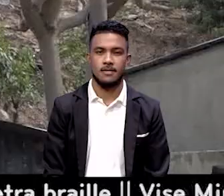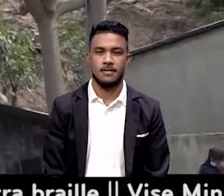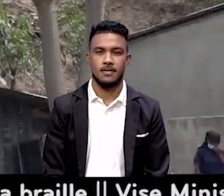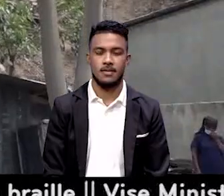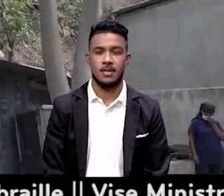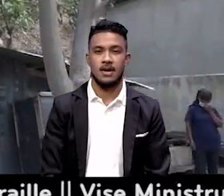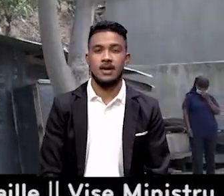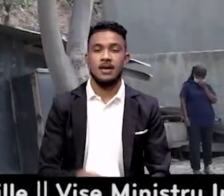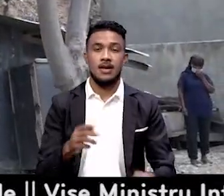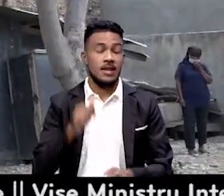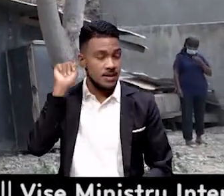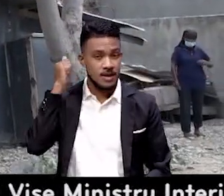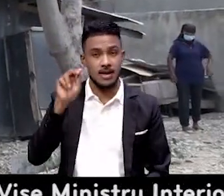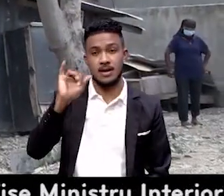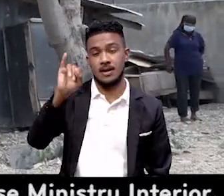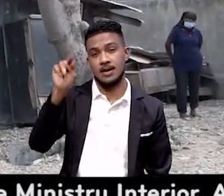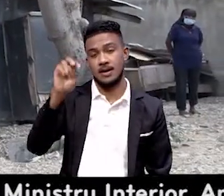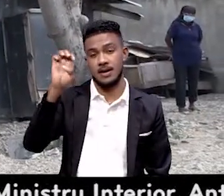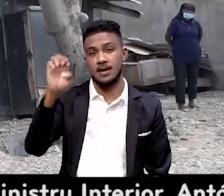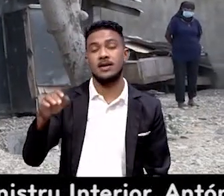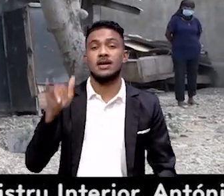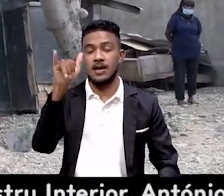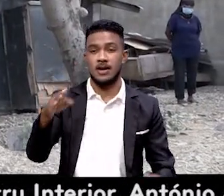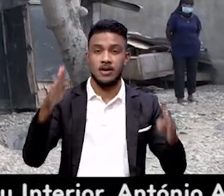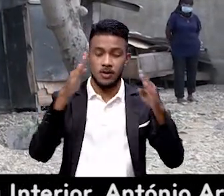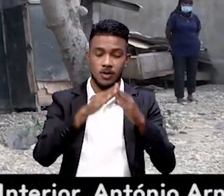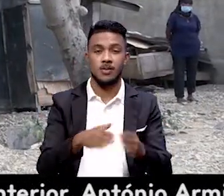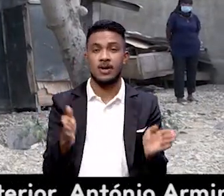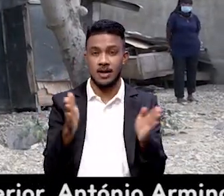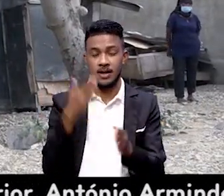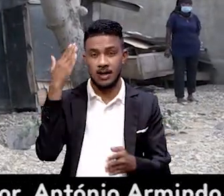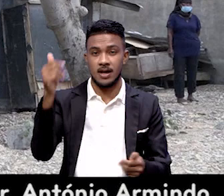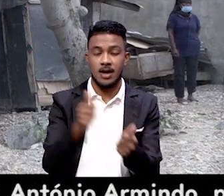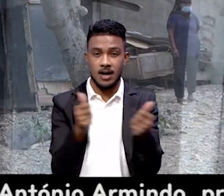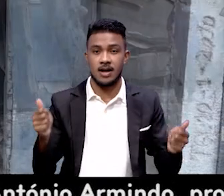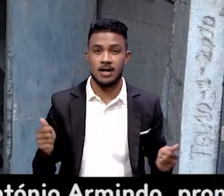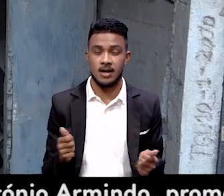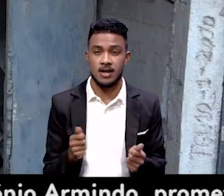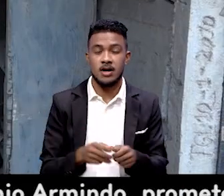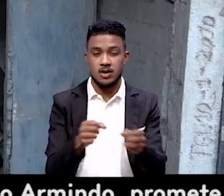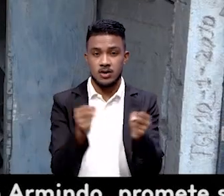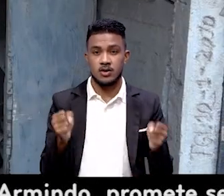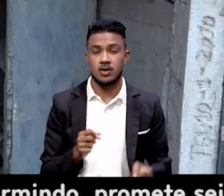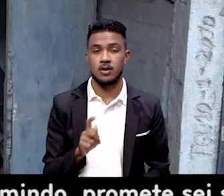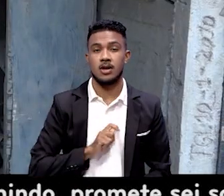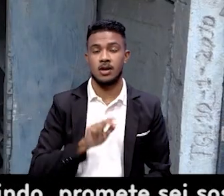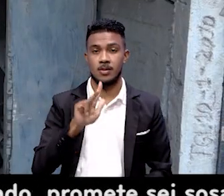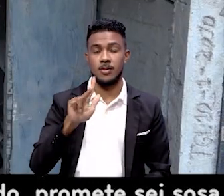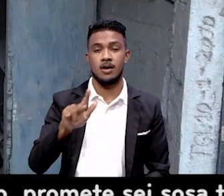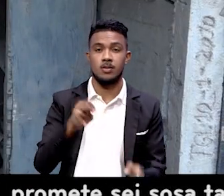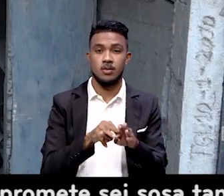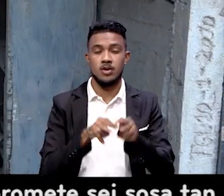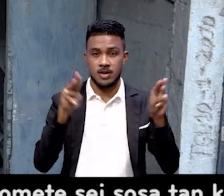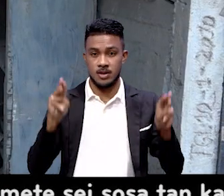Tienes de graça uni família e lei uma kik no simples ida e bairro Tetré, aldeia Turleu, Sucutibar, posto administrativo Bazartete,